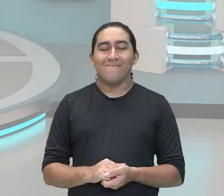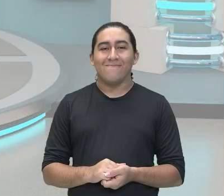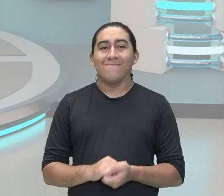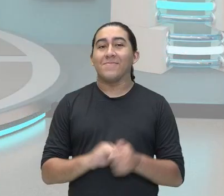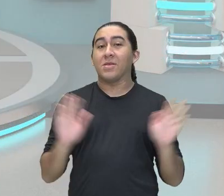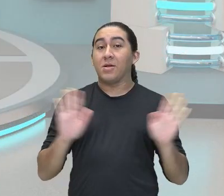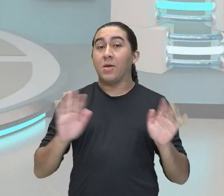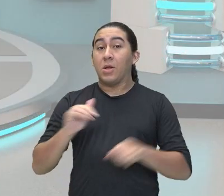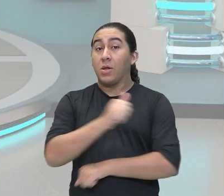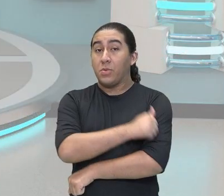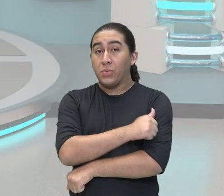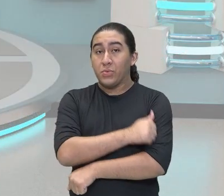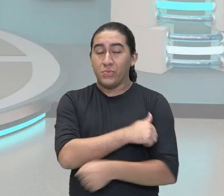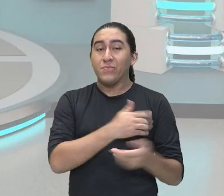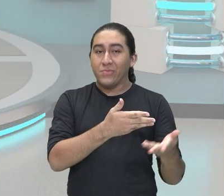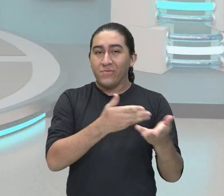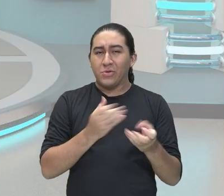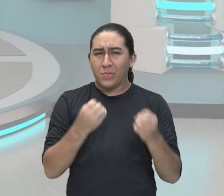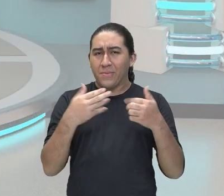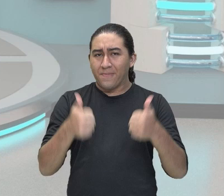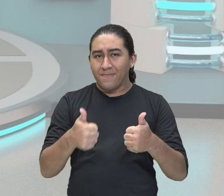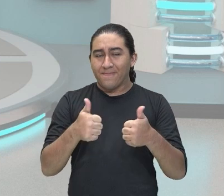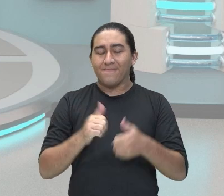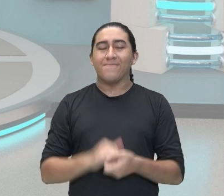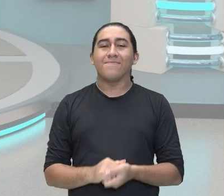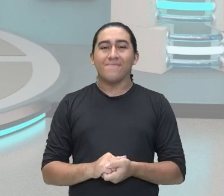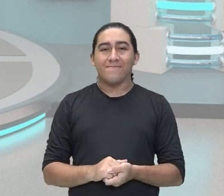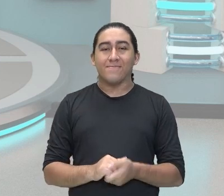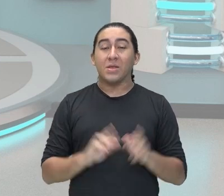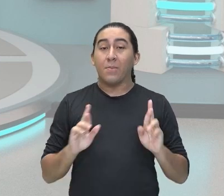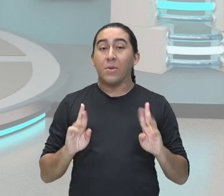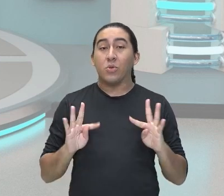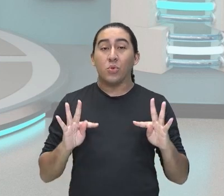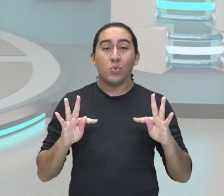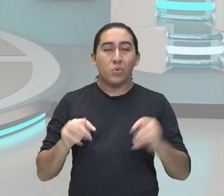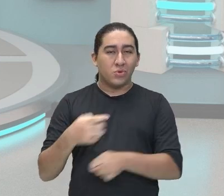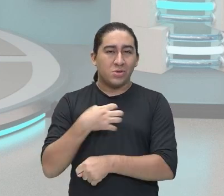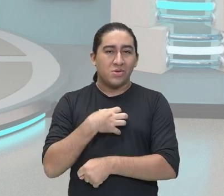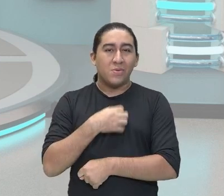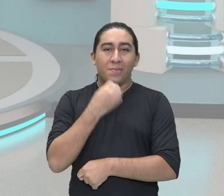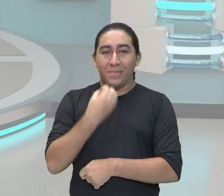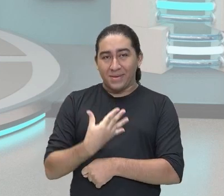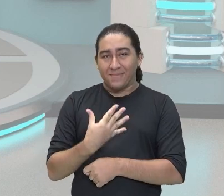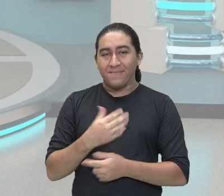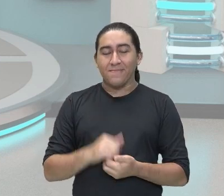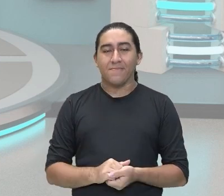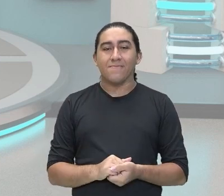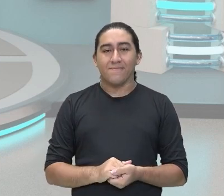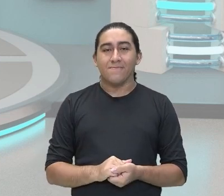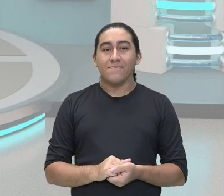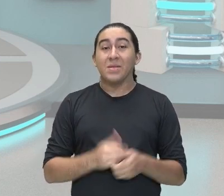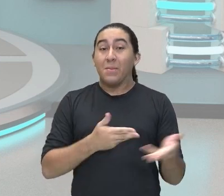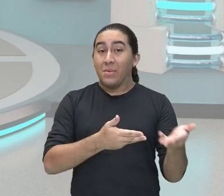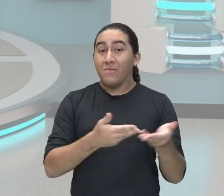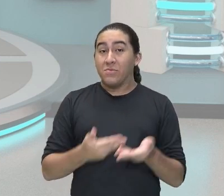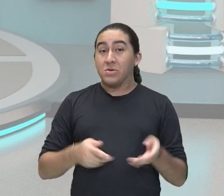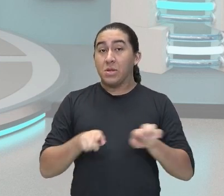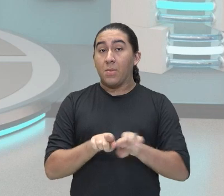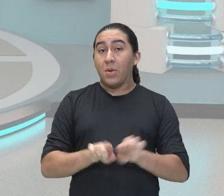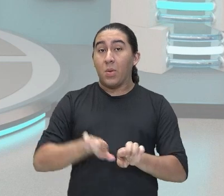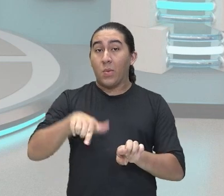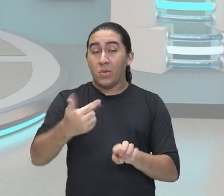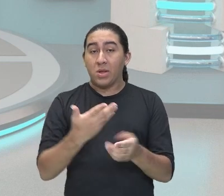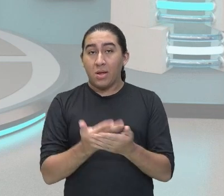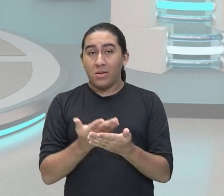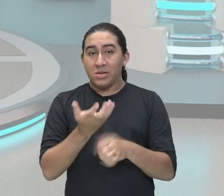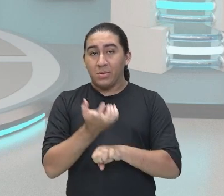Olá, meus queridos alunos, tudo bem com vocês? Espero que estejam todos muito bem. Bem-vindos para mais uma aula